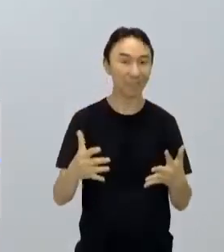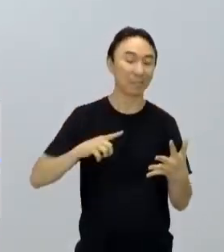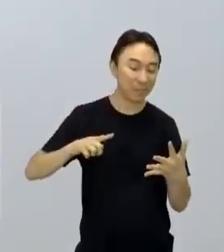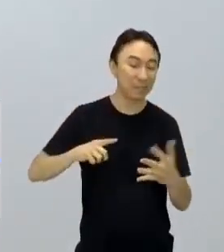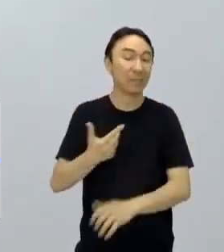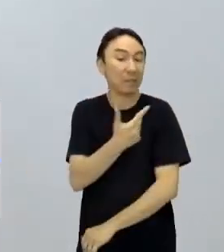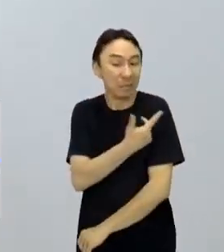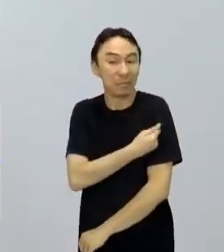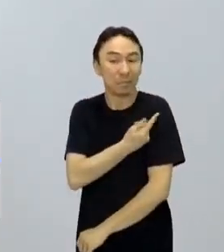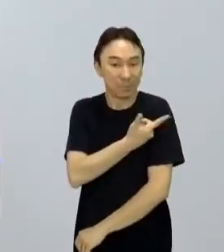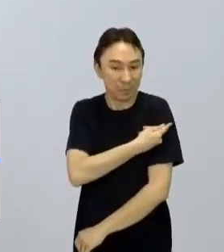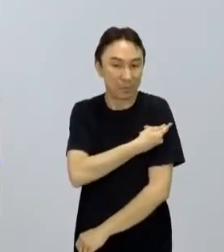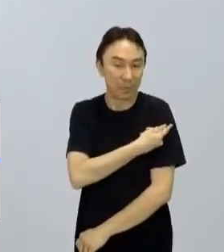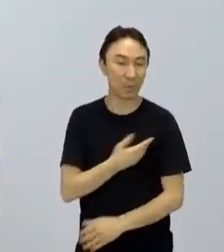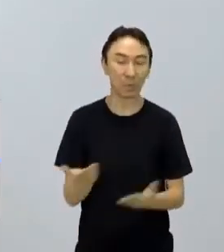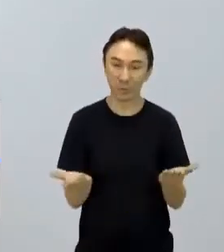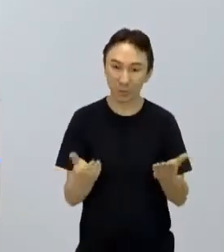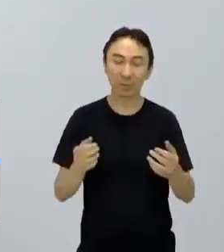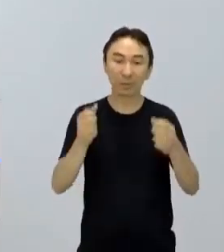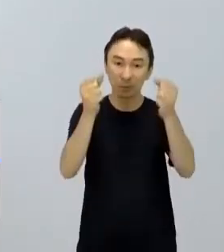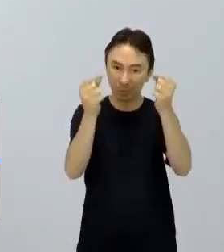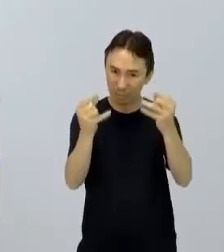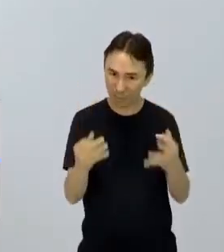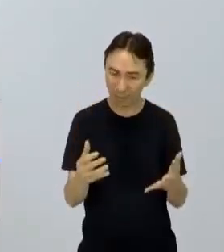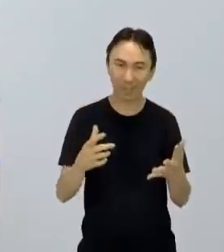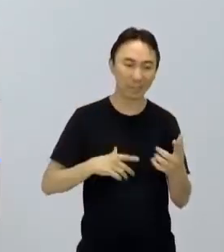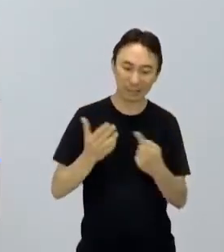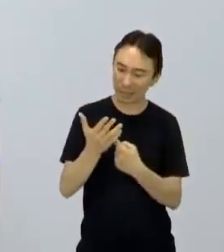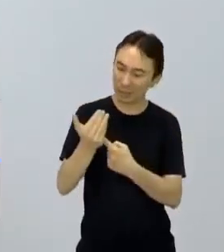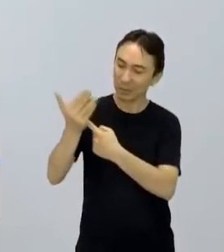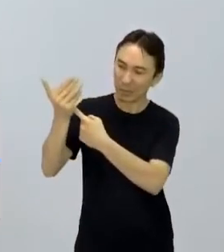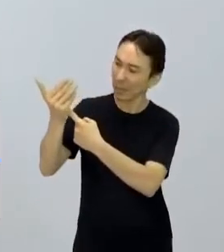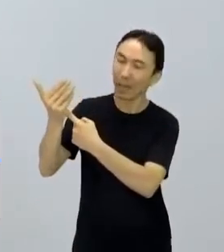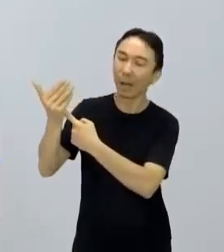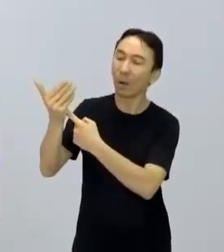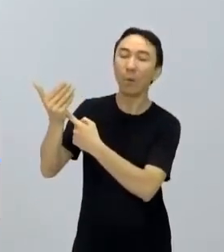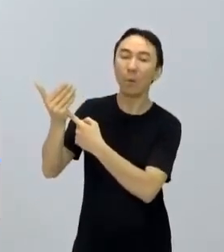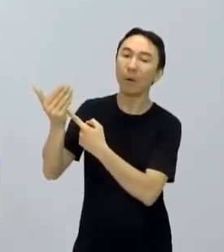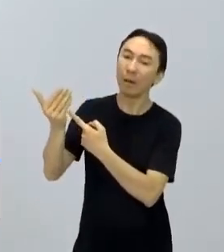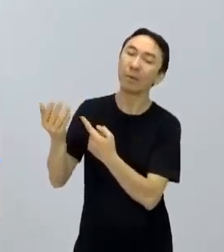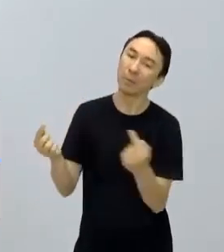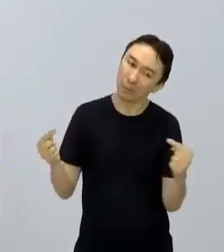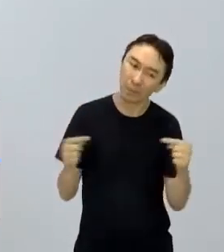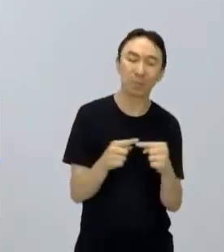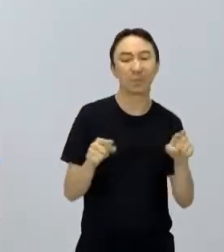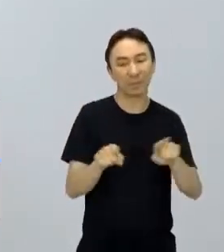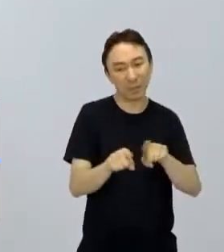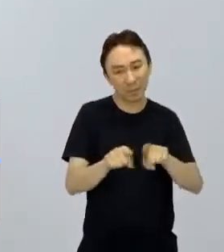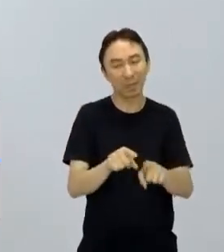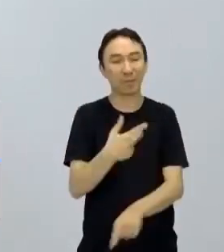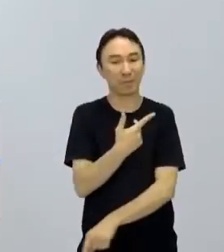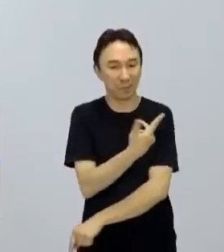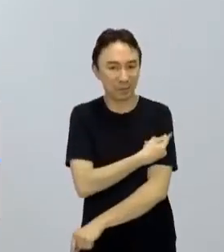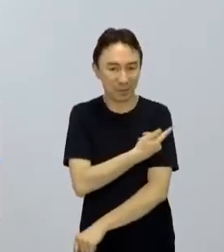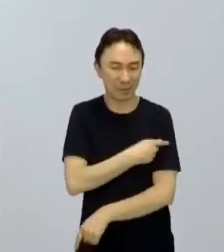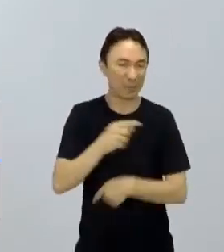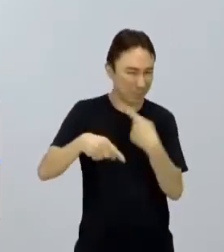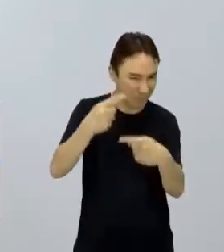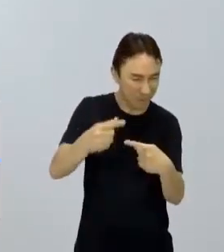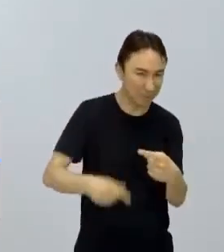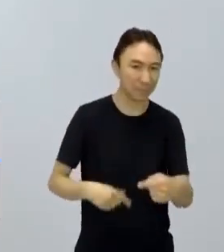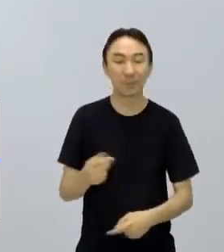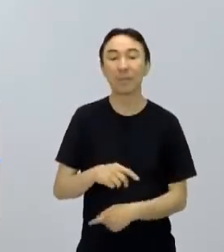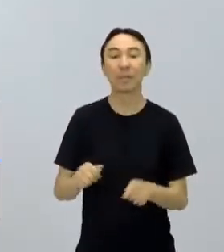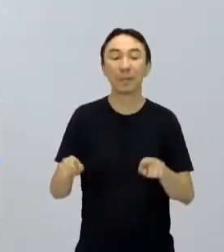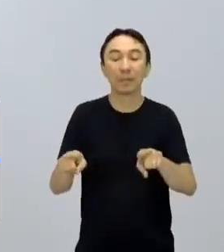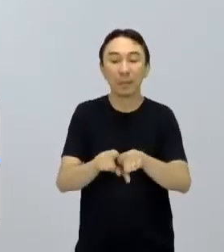tecnologia, essa tecnologia que é a vacina, mas depois o professor Magno vai dar outras aulas falando sobre outras tecnologias